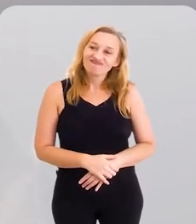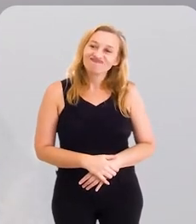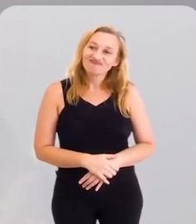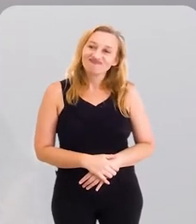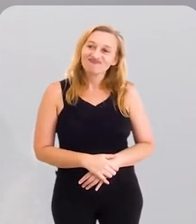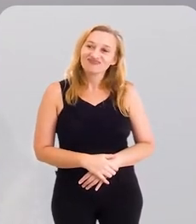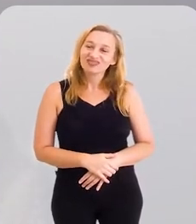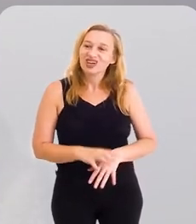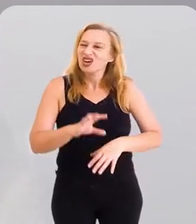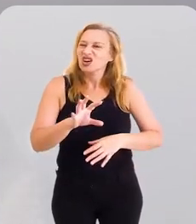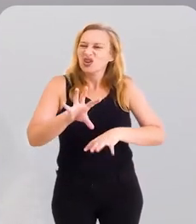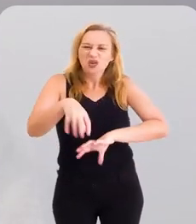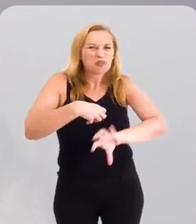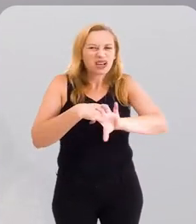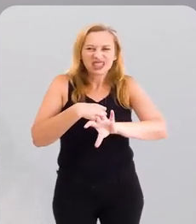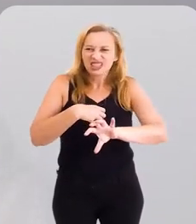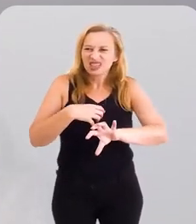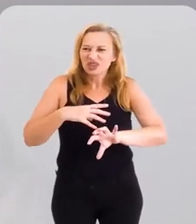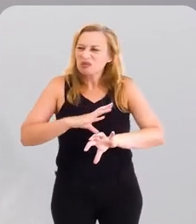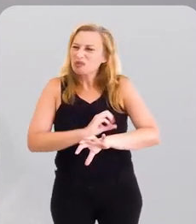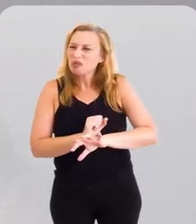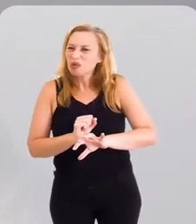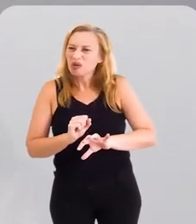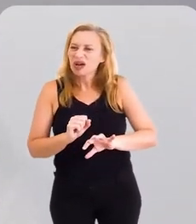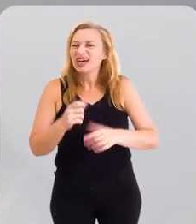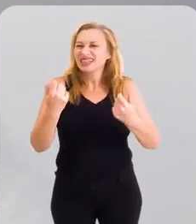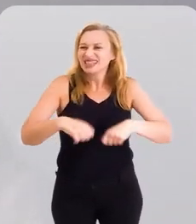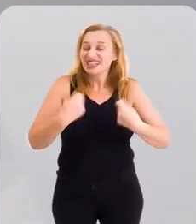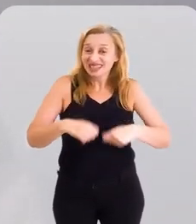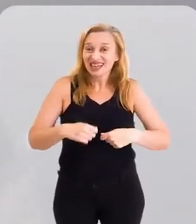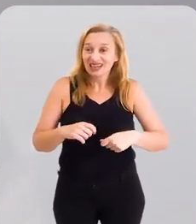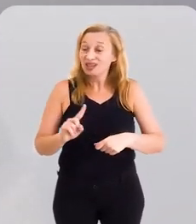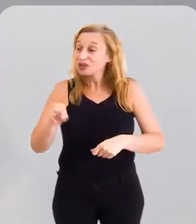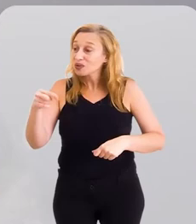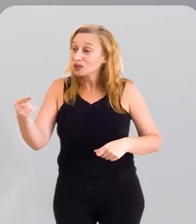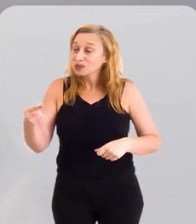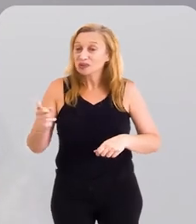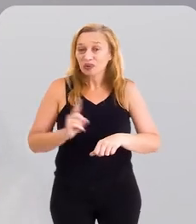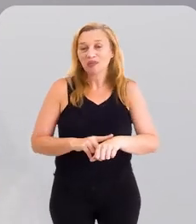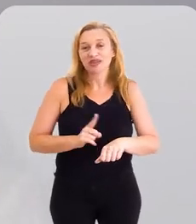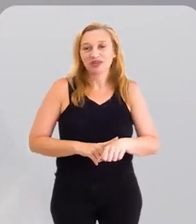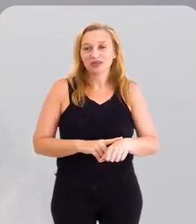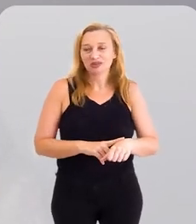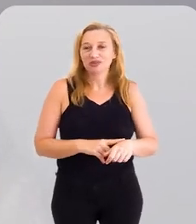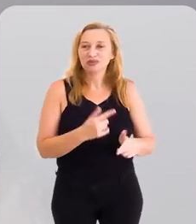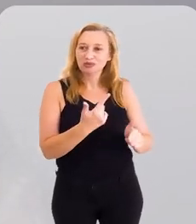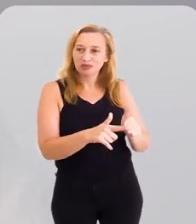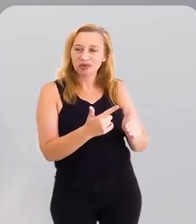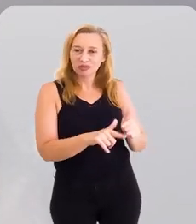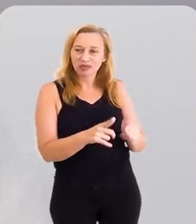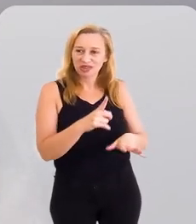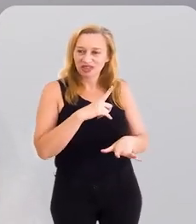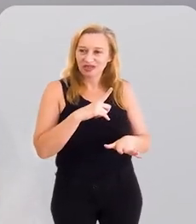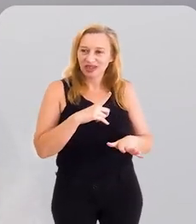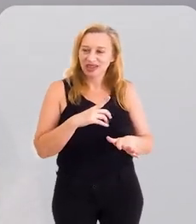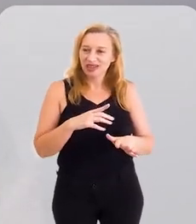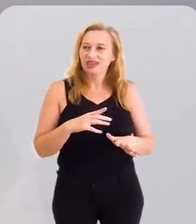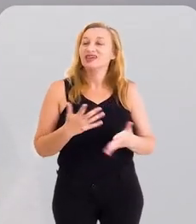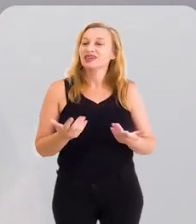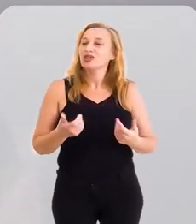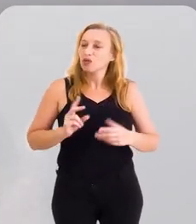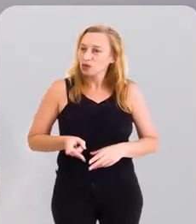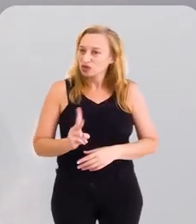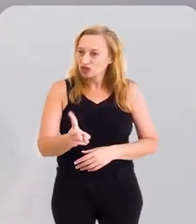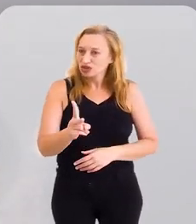compaixão. Generosidade, empatia, compaixão com certeza serão necessárias lá no outro, na outra ponta do problema, porque teremos muitos